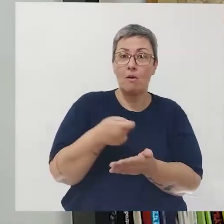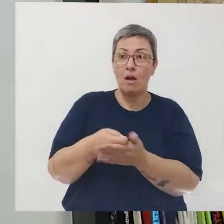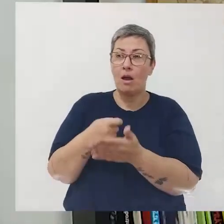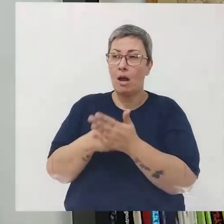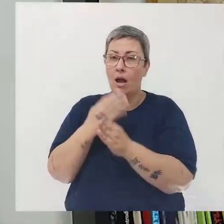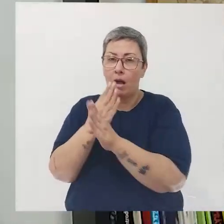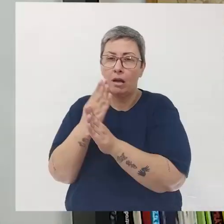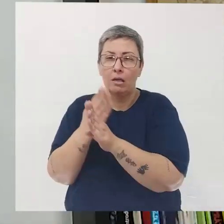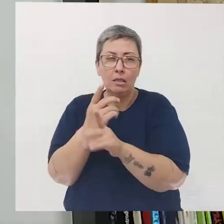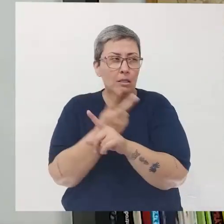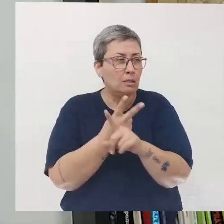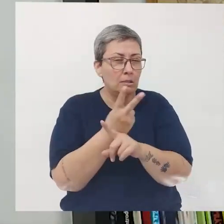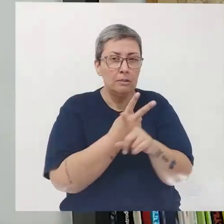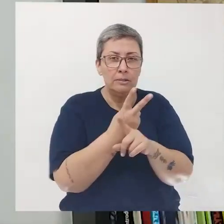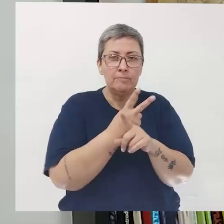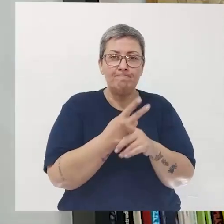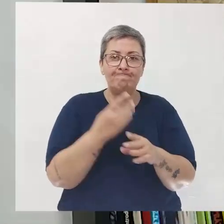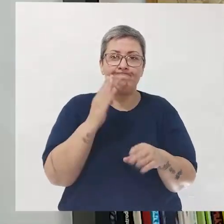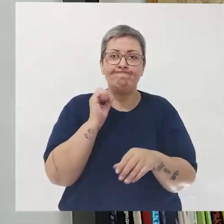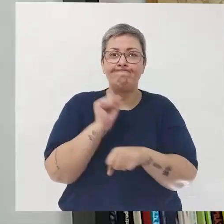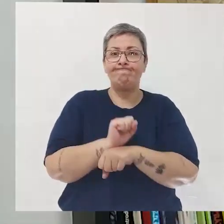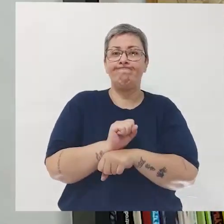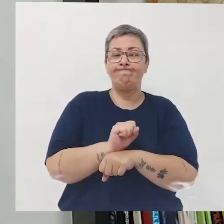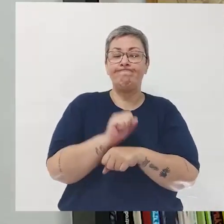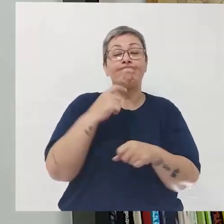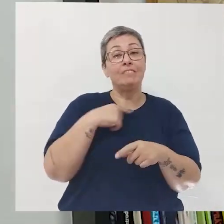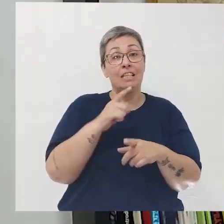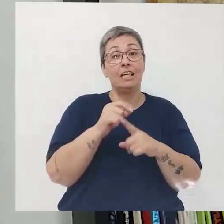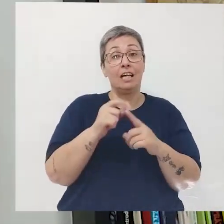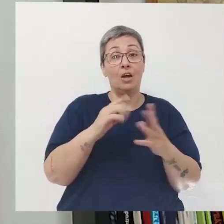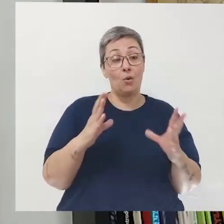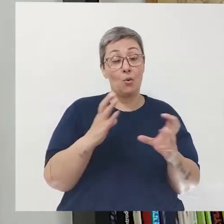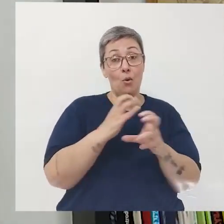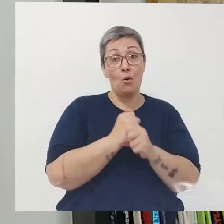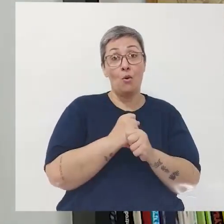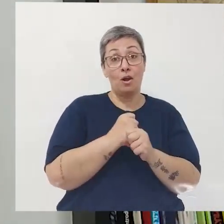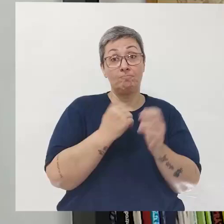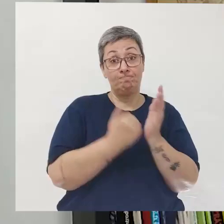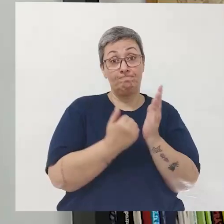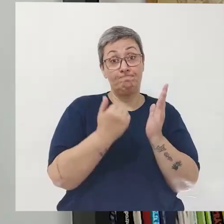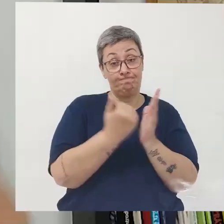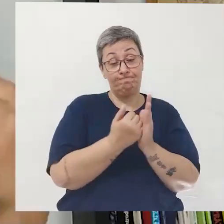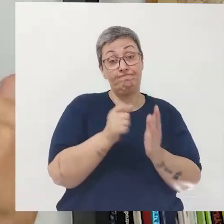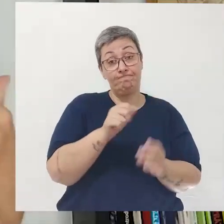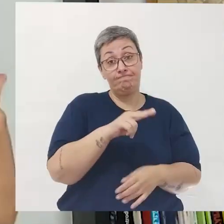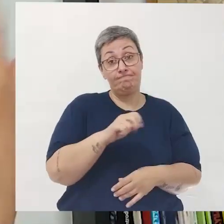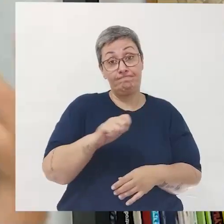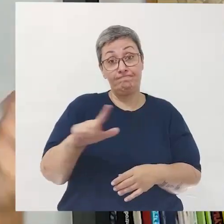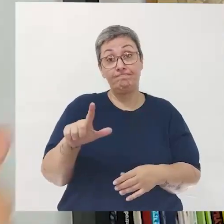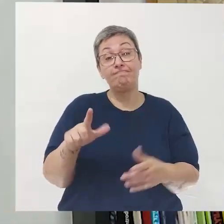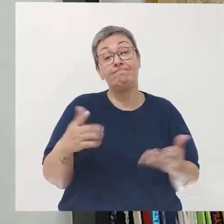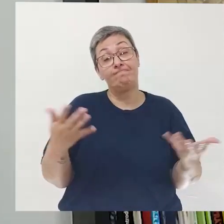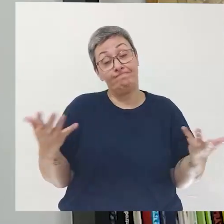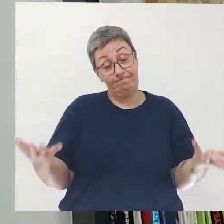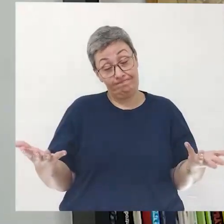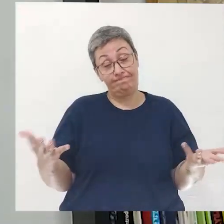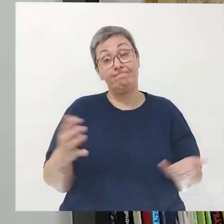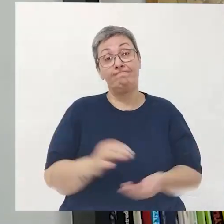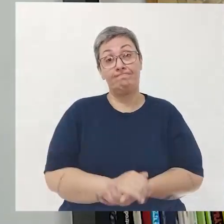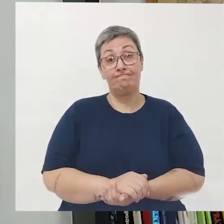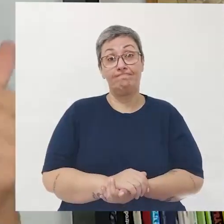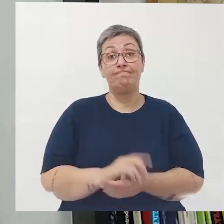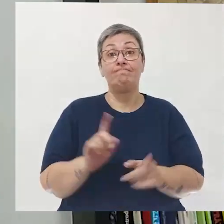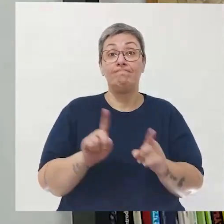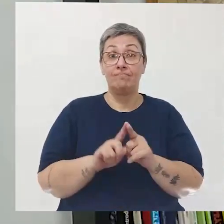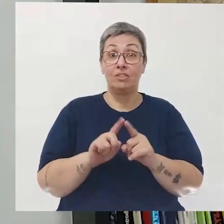custos para identificar e impedir as irregularidades são levados em consideração pela ANEEL, né? A Agência Nacional